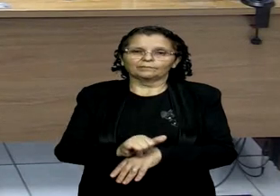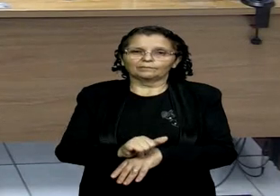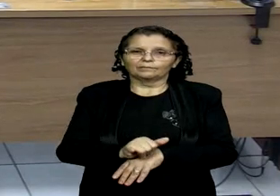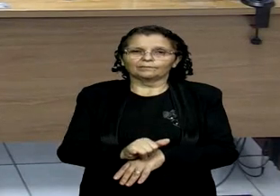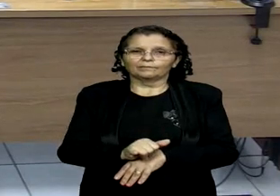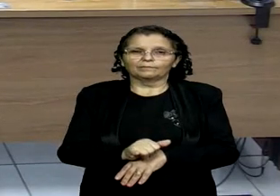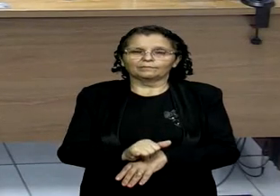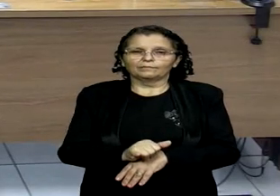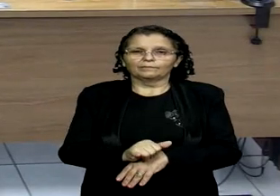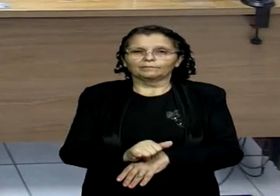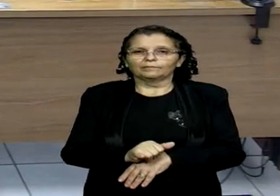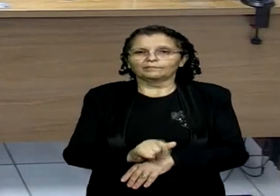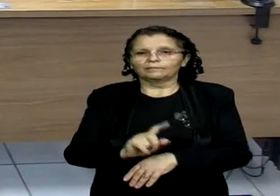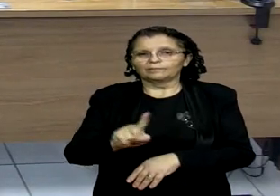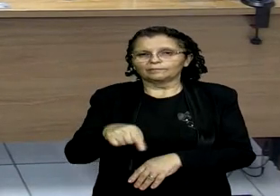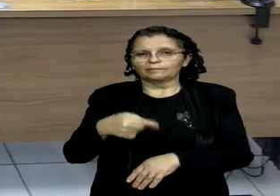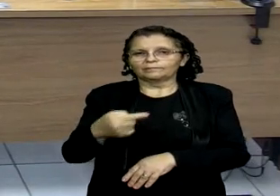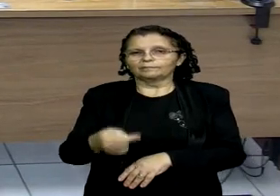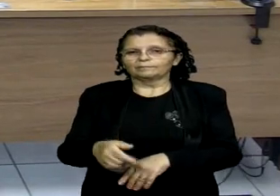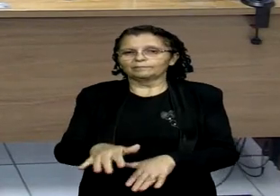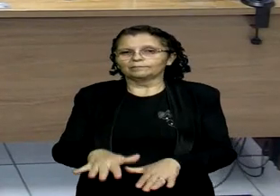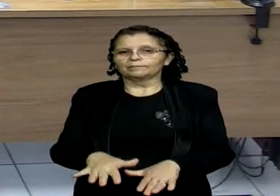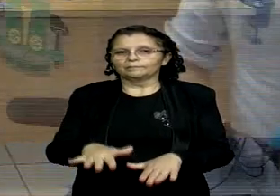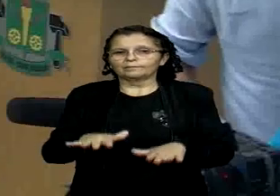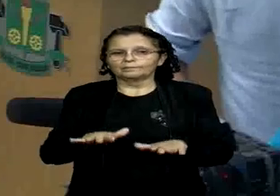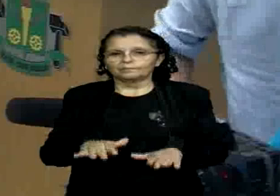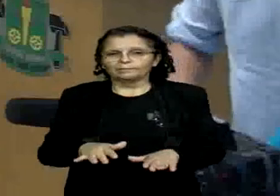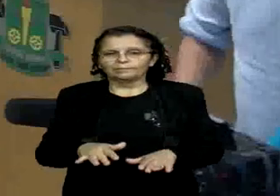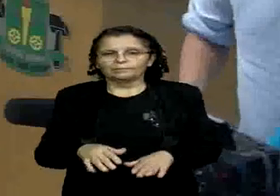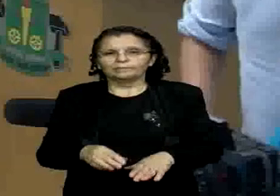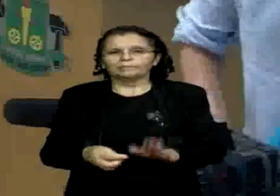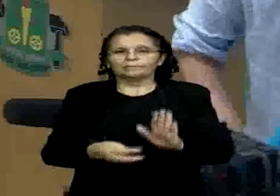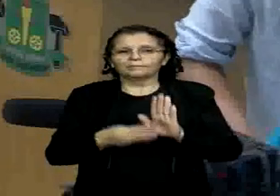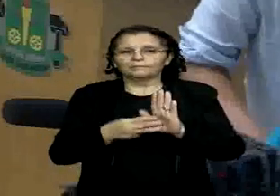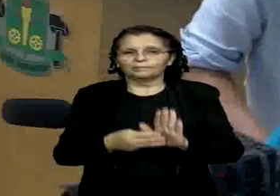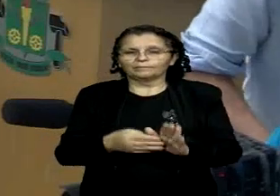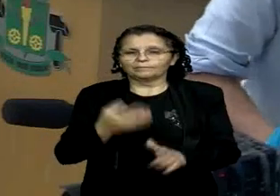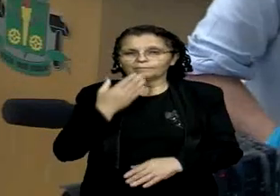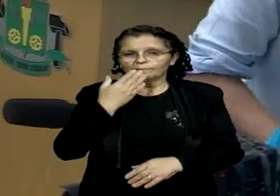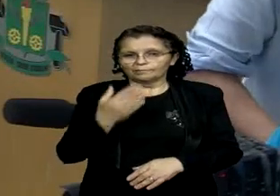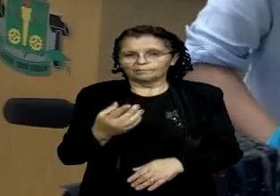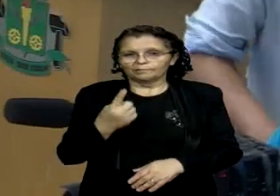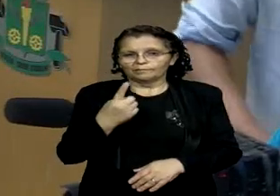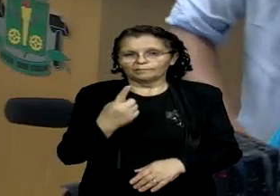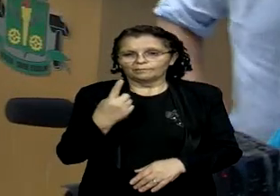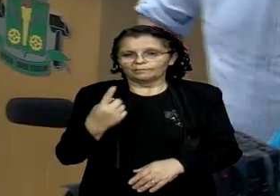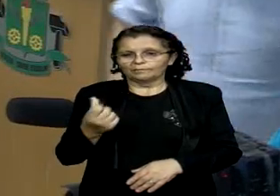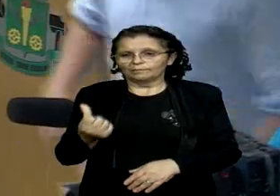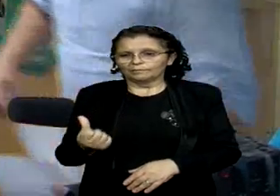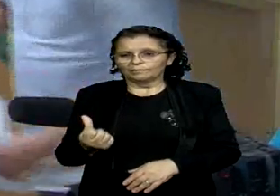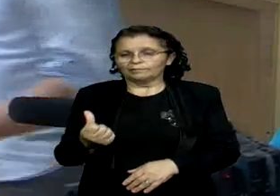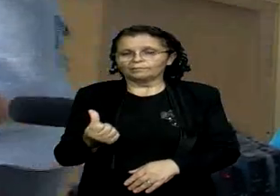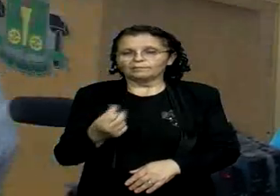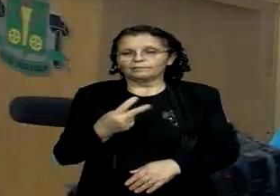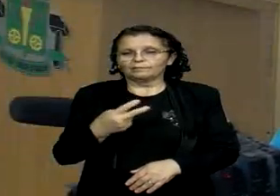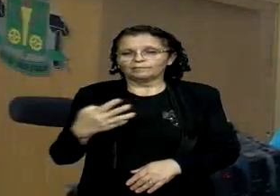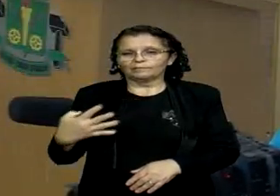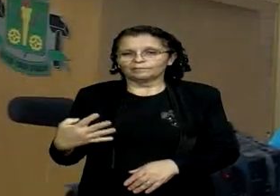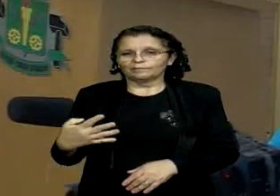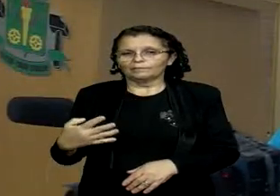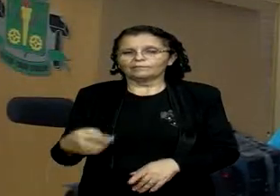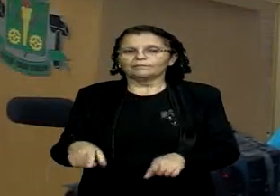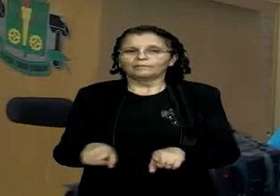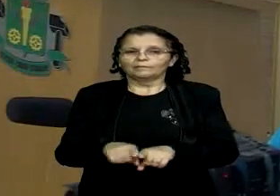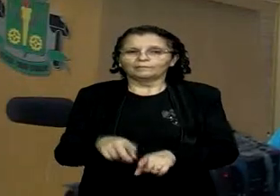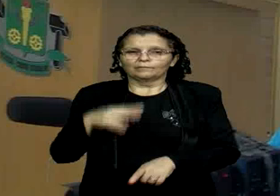ausente. Na ausência do autor, será pautado na próxima sessão. Moção de apelo número 116, de 2024,